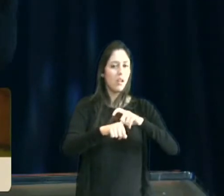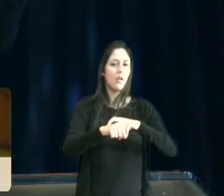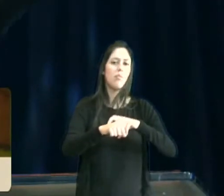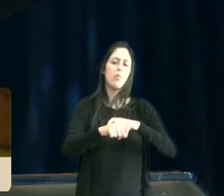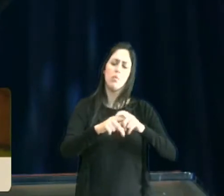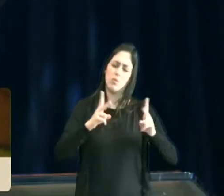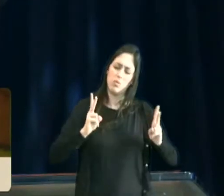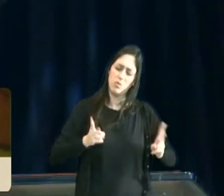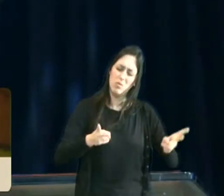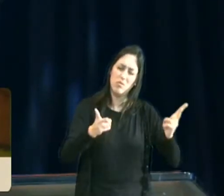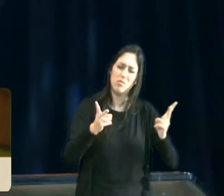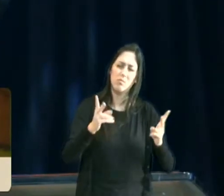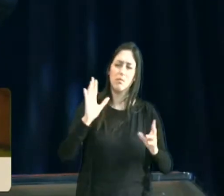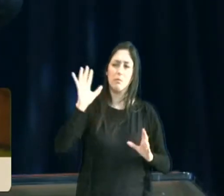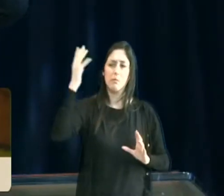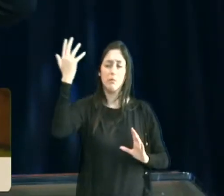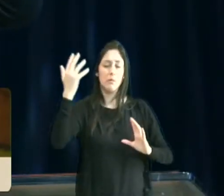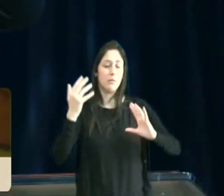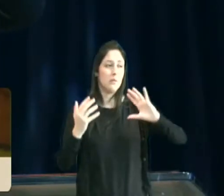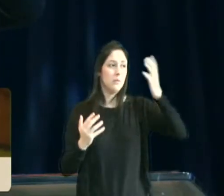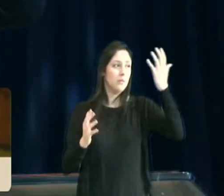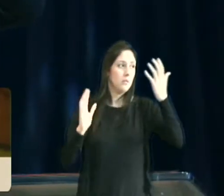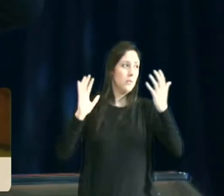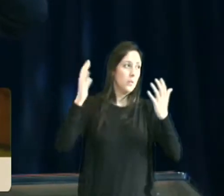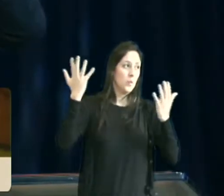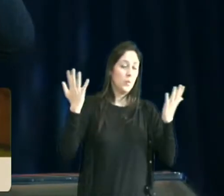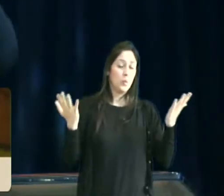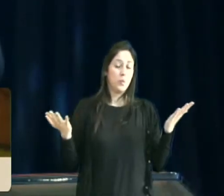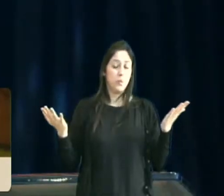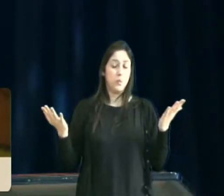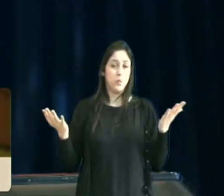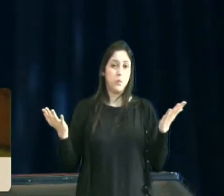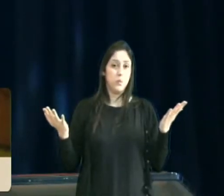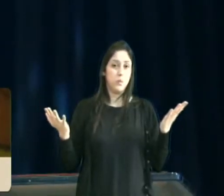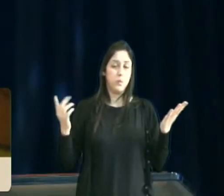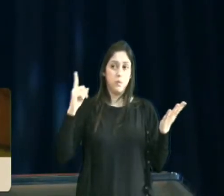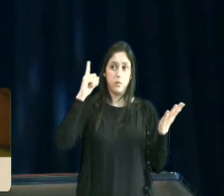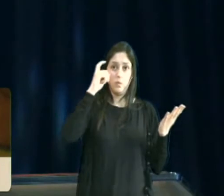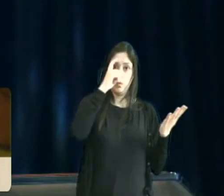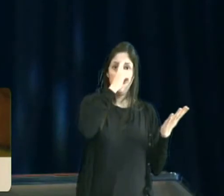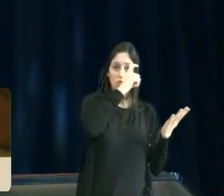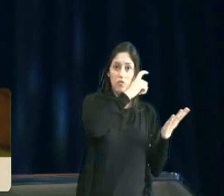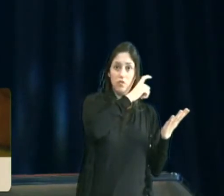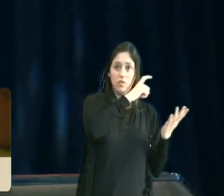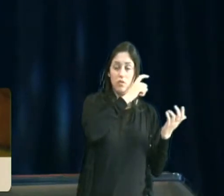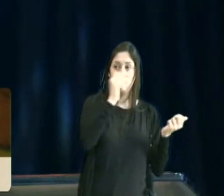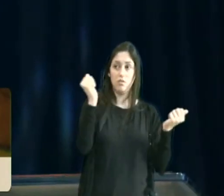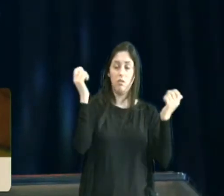Existem demandas, existem pressões,